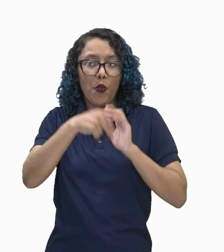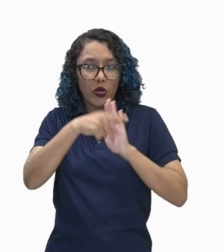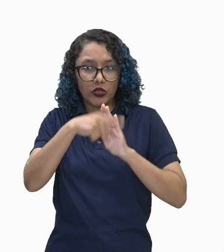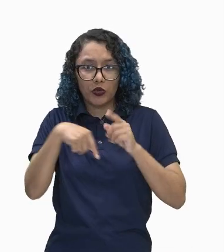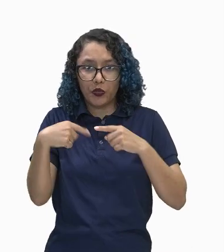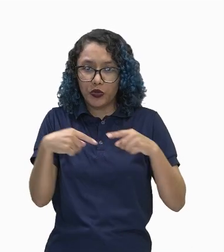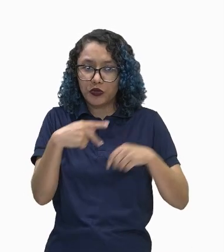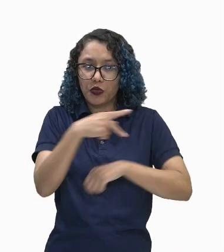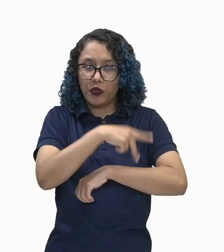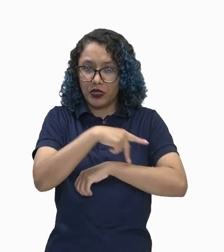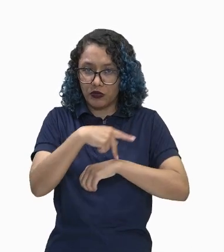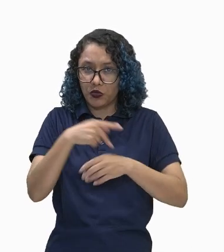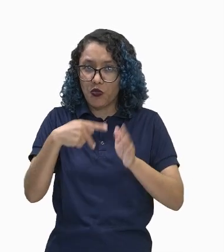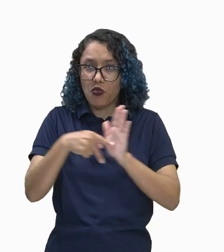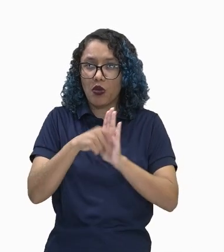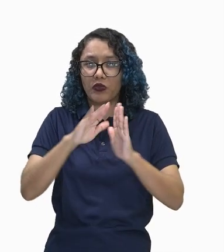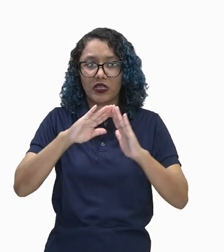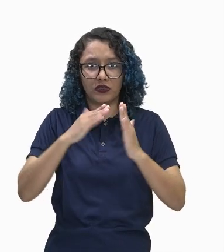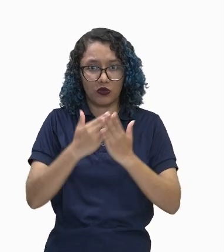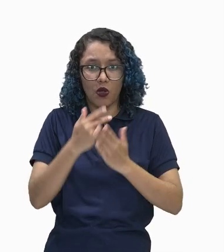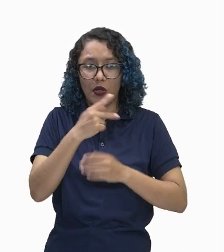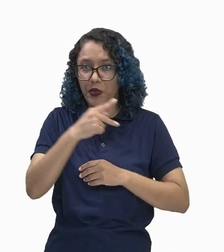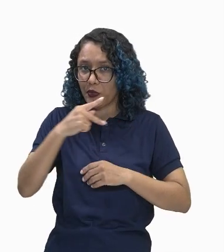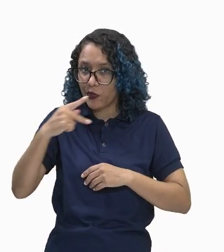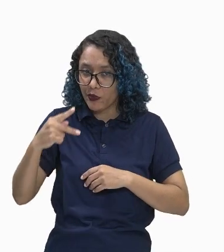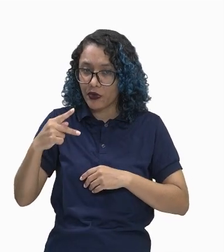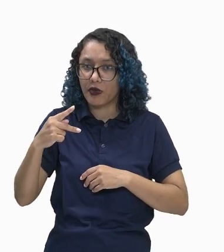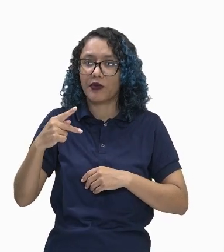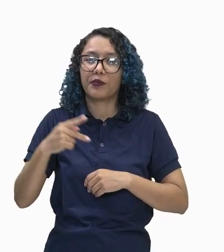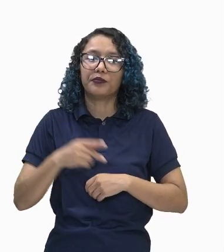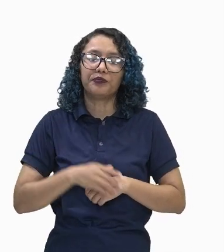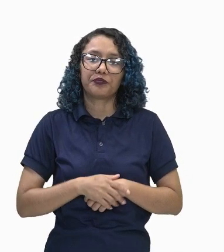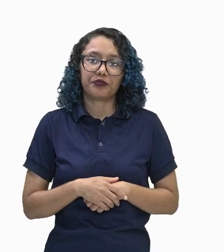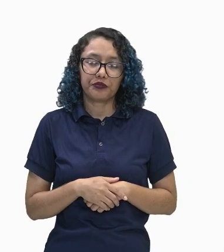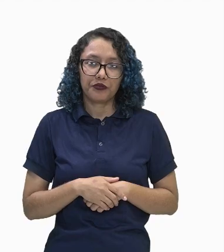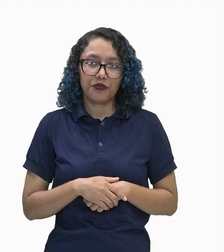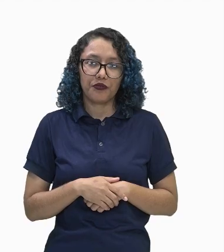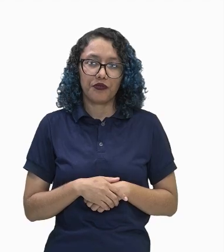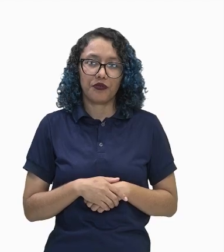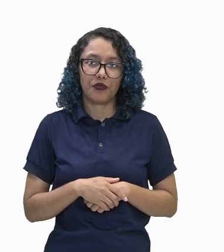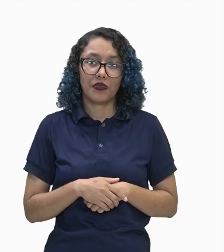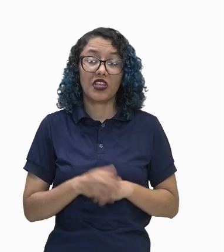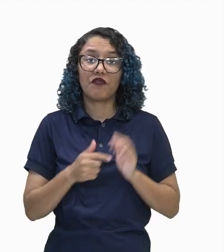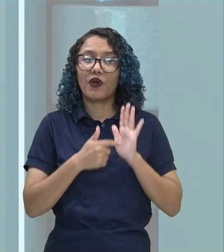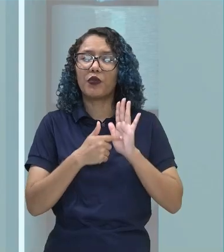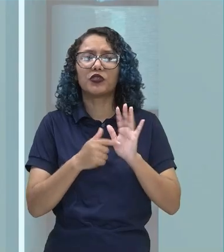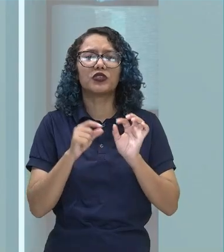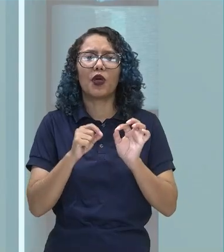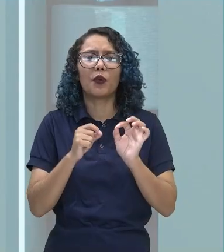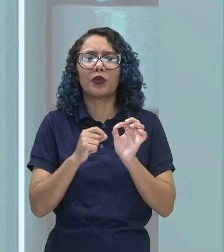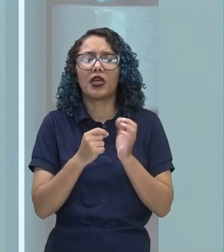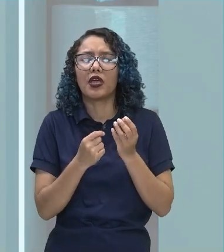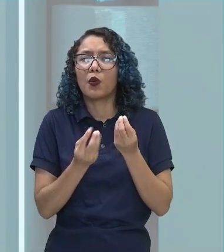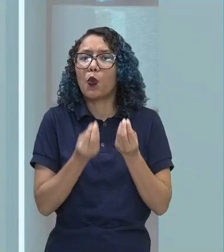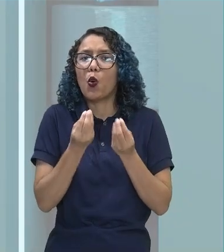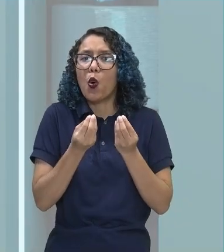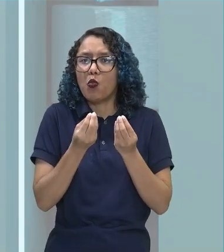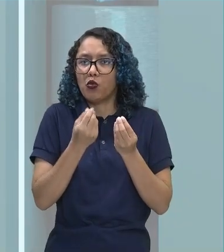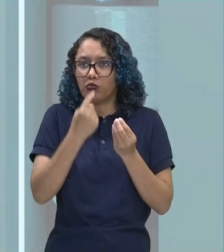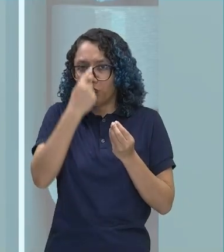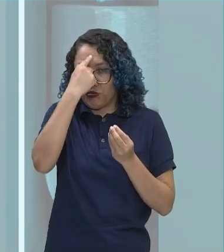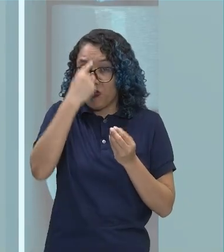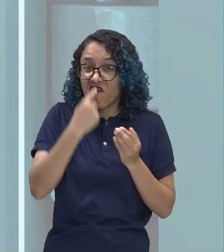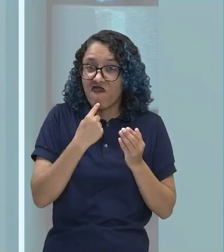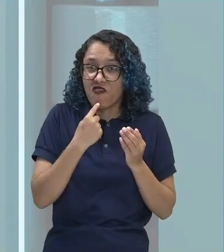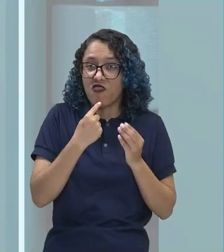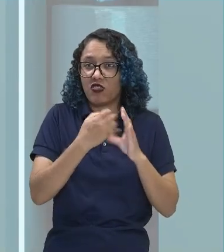regimento interno, ele vai apresentar, né, o perfil da escola. Né? O que é